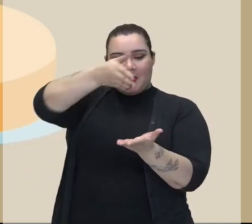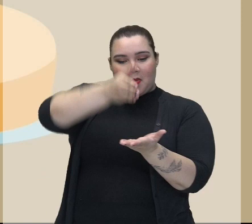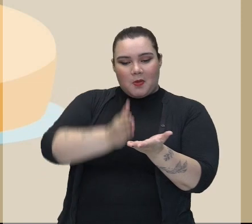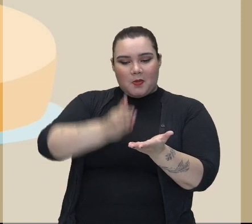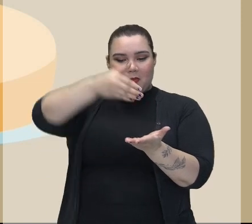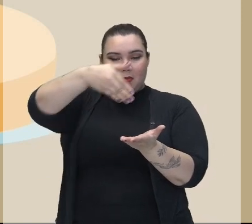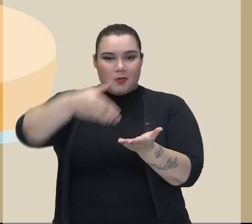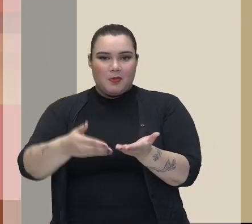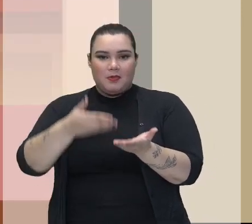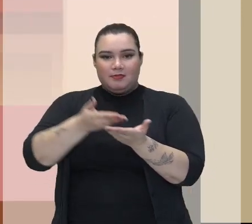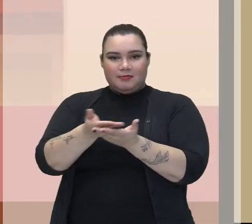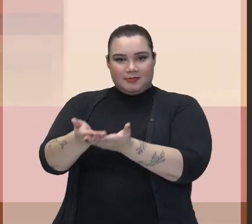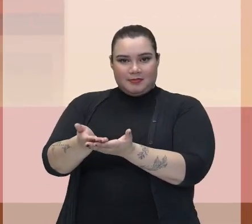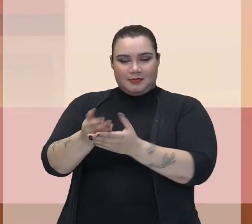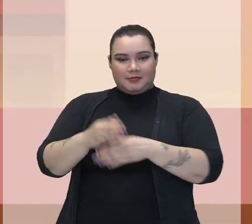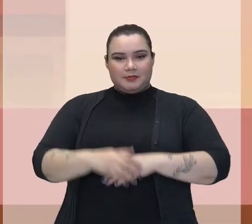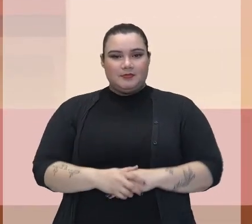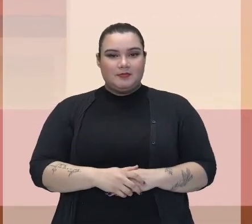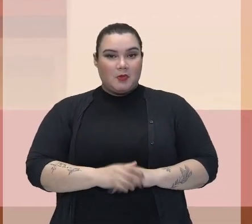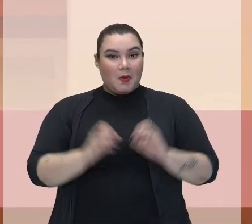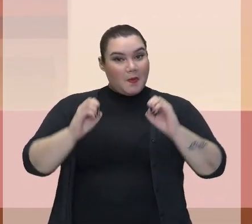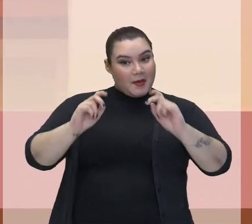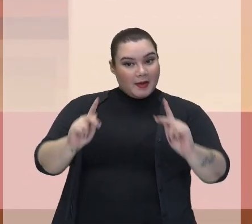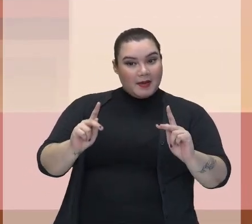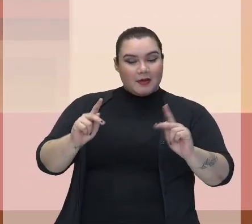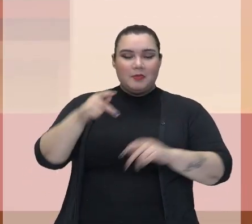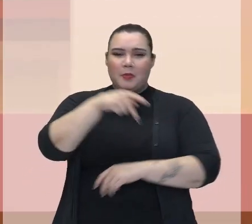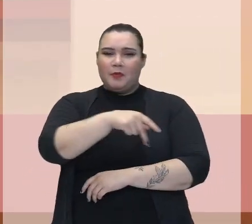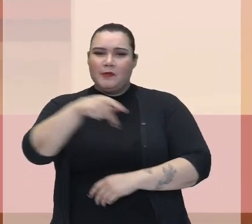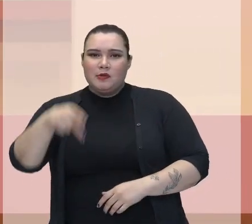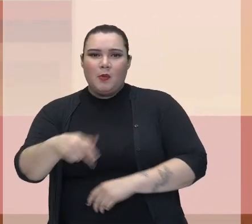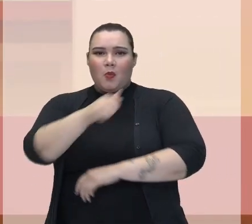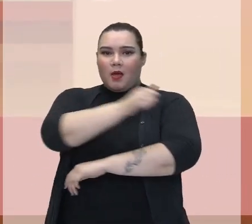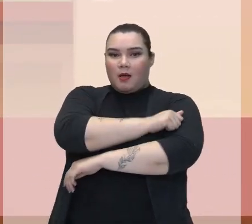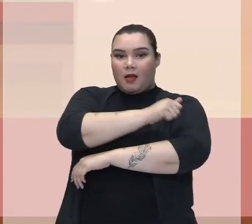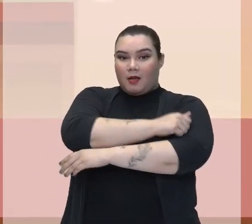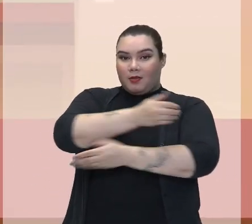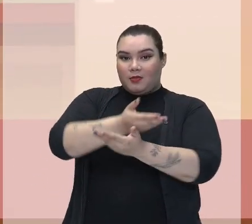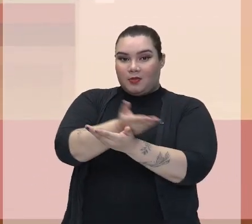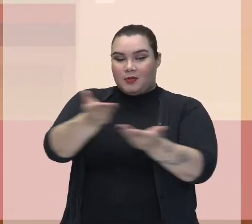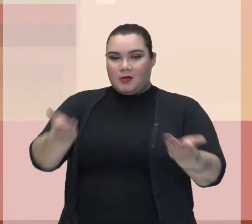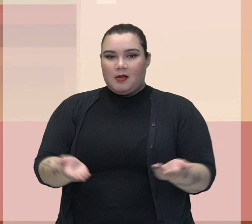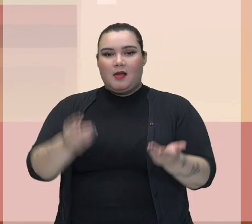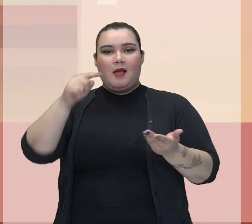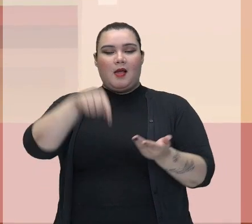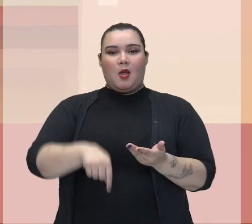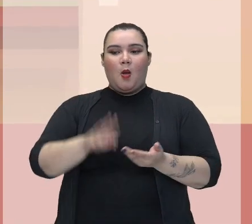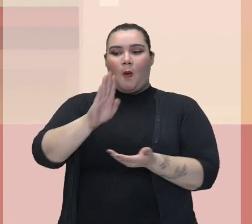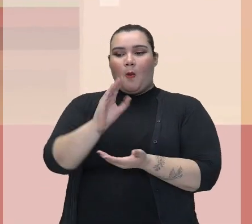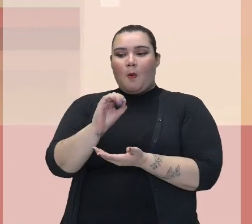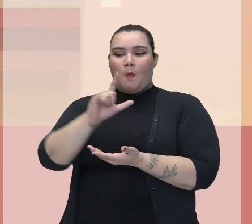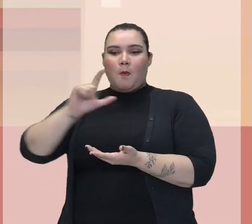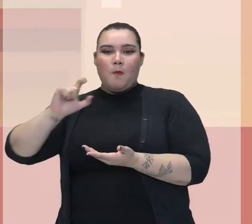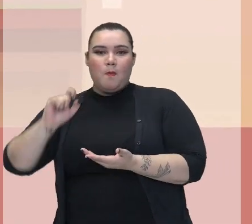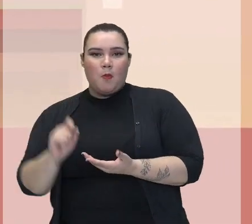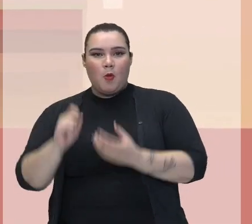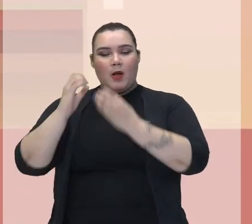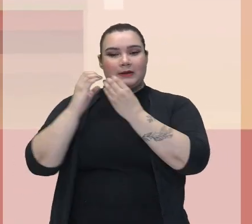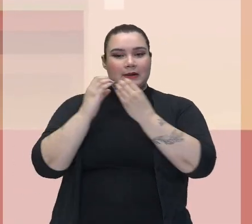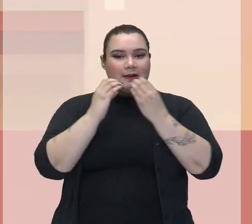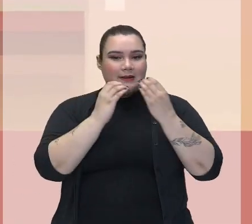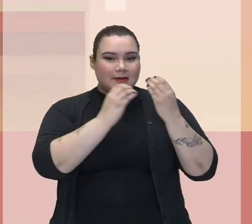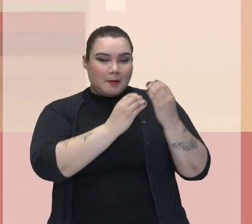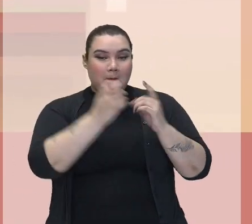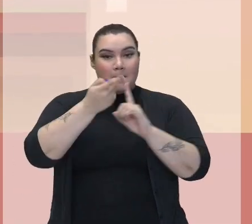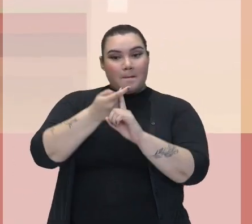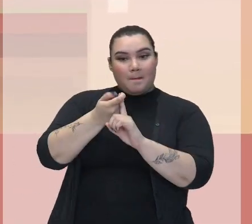prato. Turmas, professora, esse é o nosso bolo de milho, que eu vou mandar